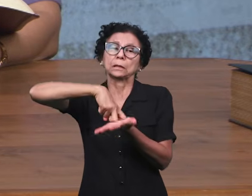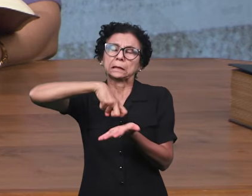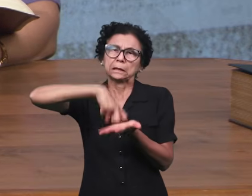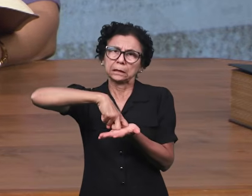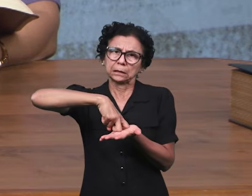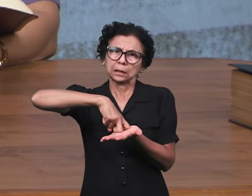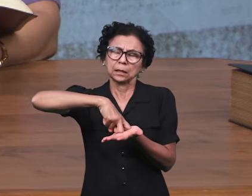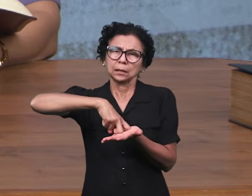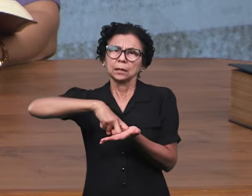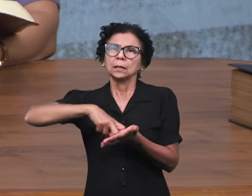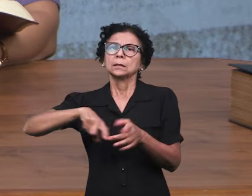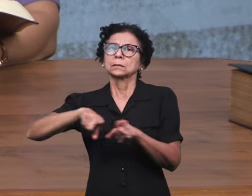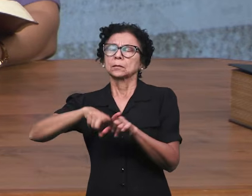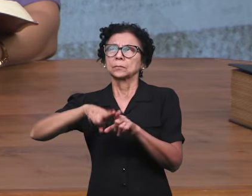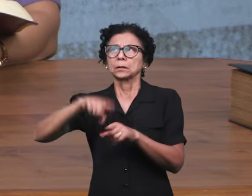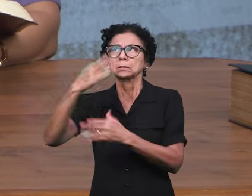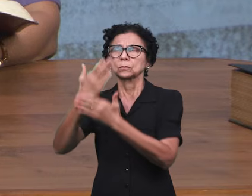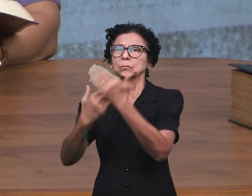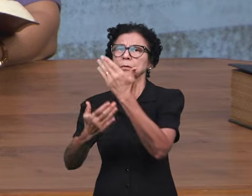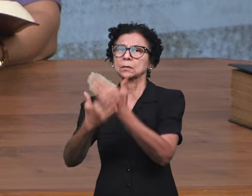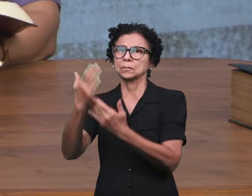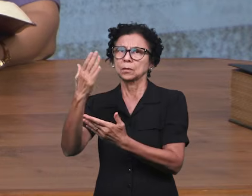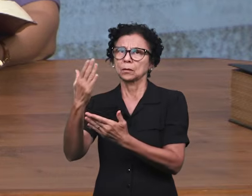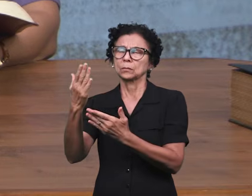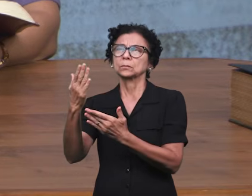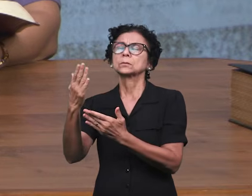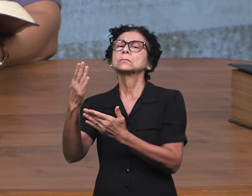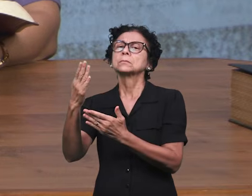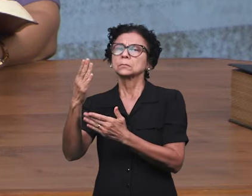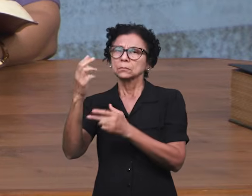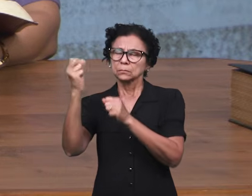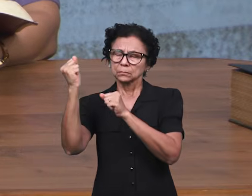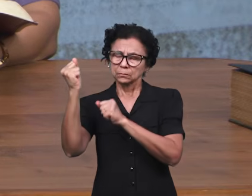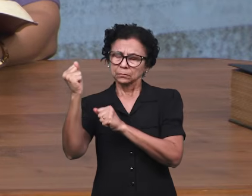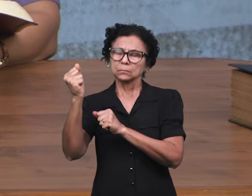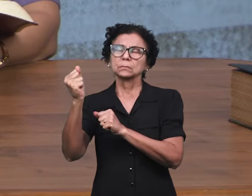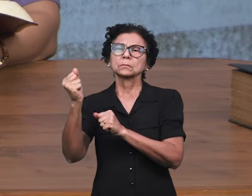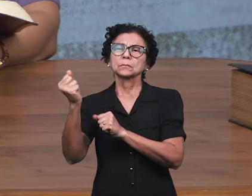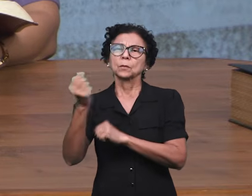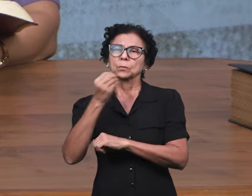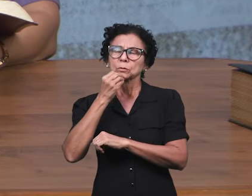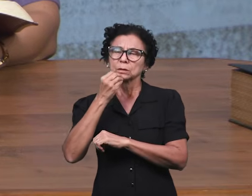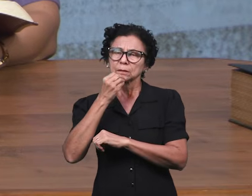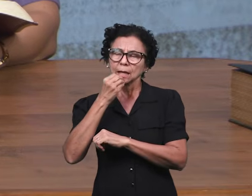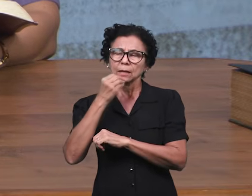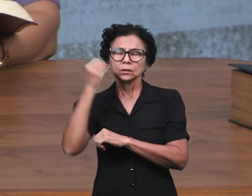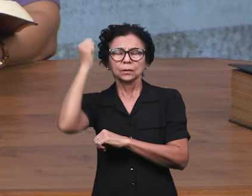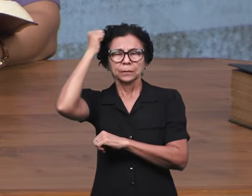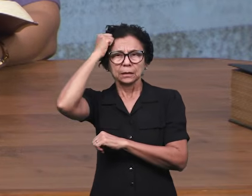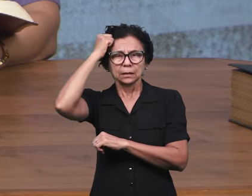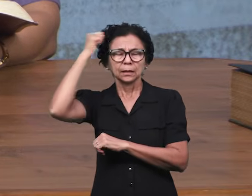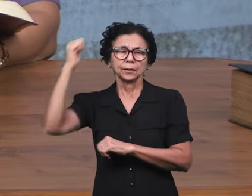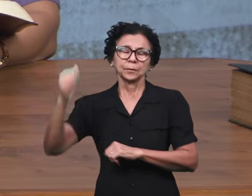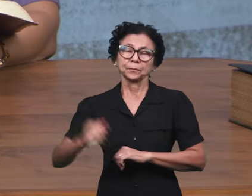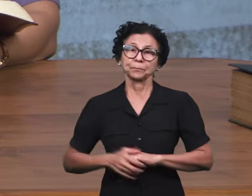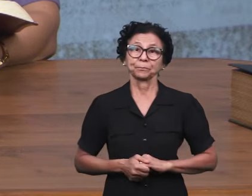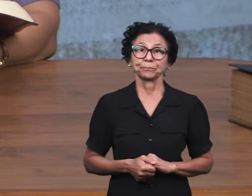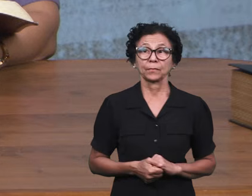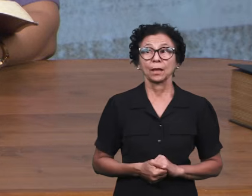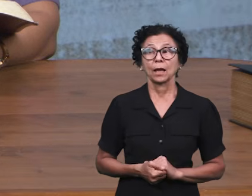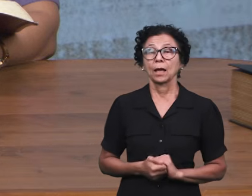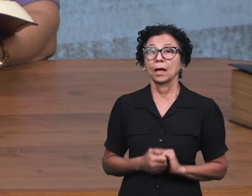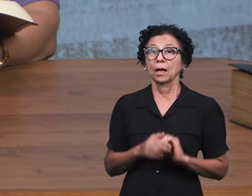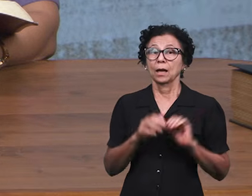está estendida a sua mão. Ai da Síria, a vara da minha ira, porque a